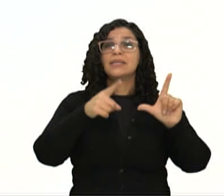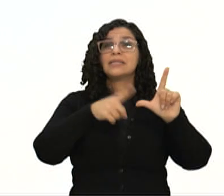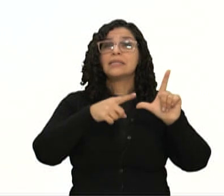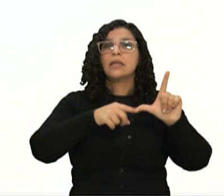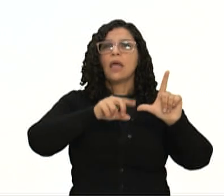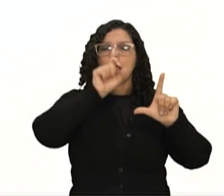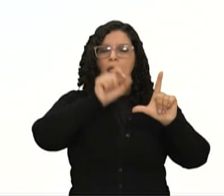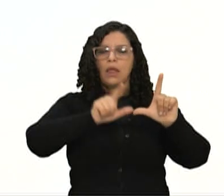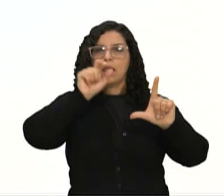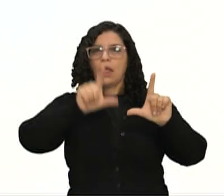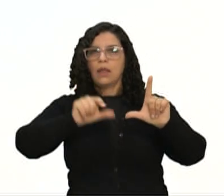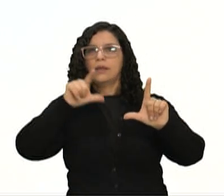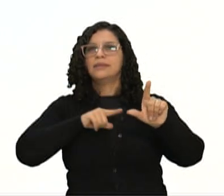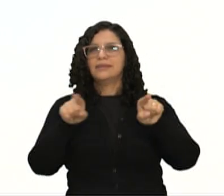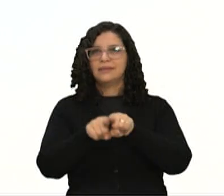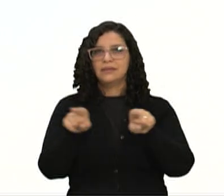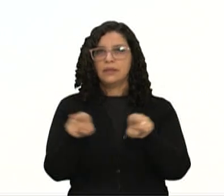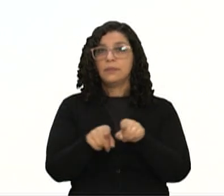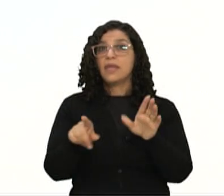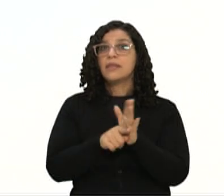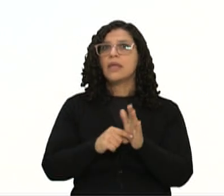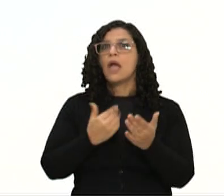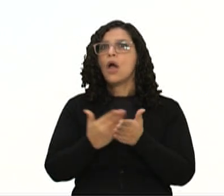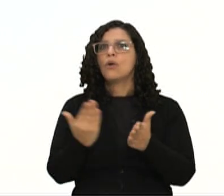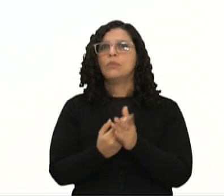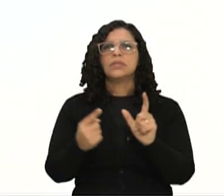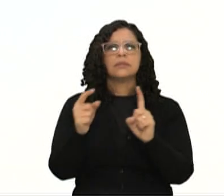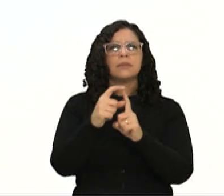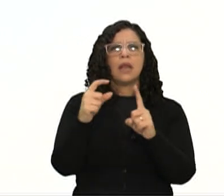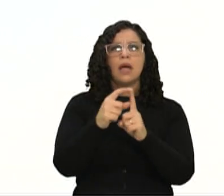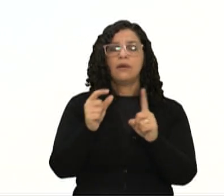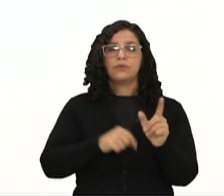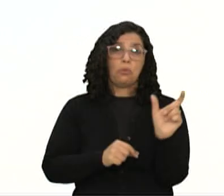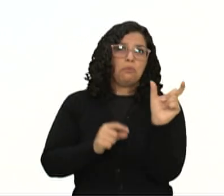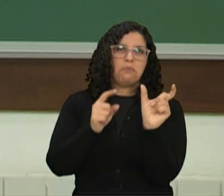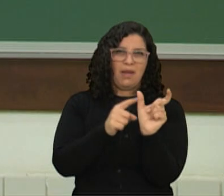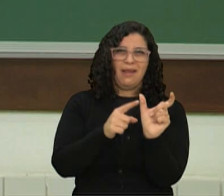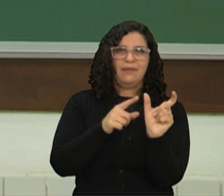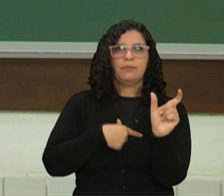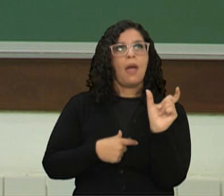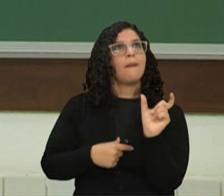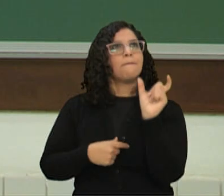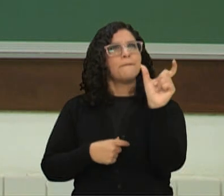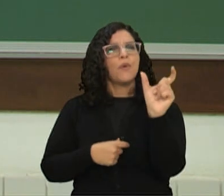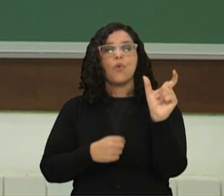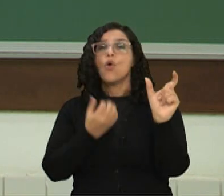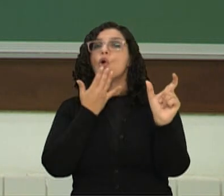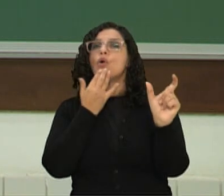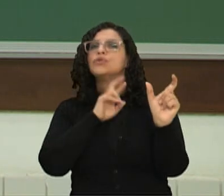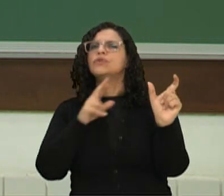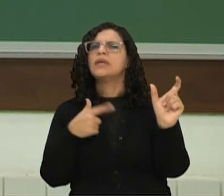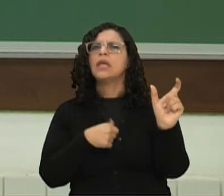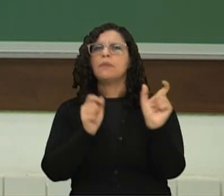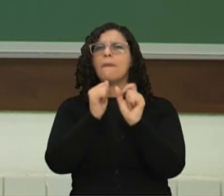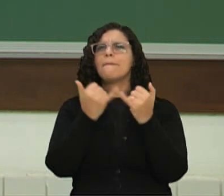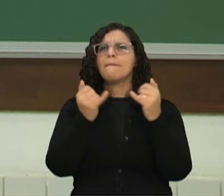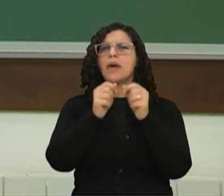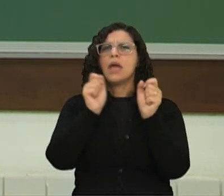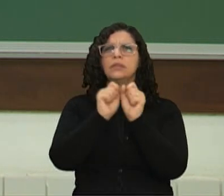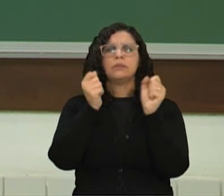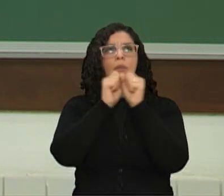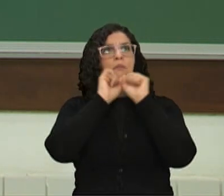e o realce de palavras para atrair a atenção do leitor. Então, é muito comum num poster campaign eles terem